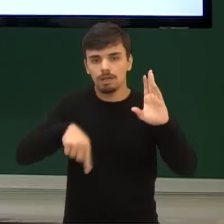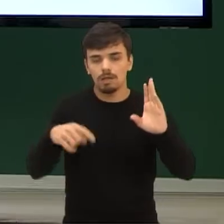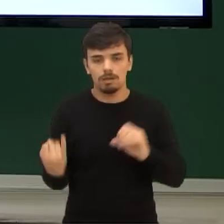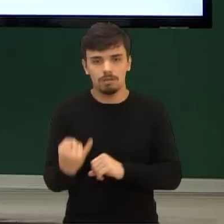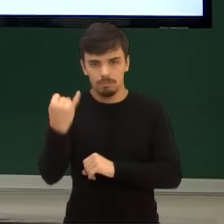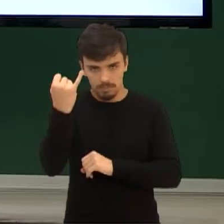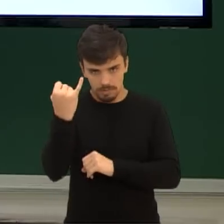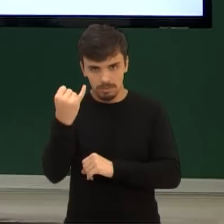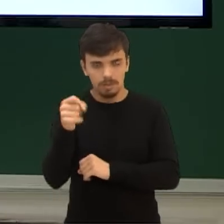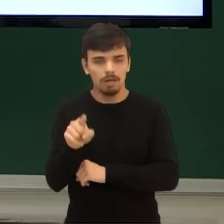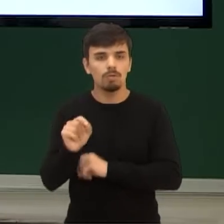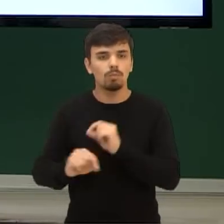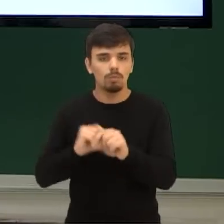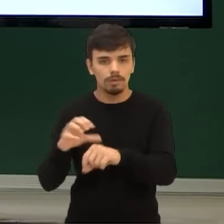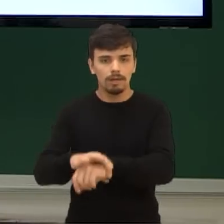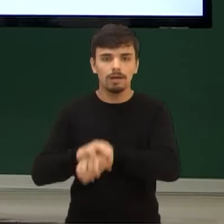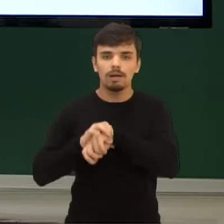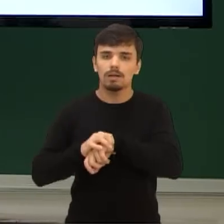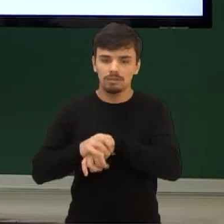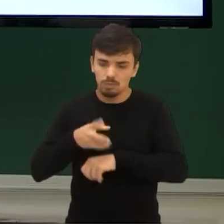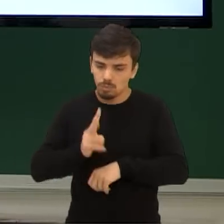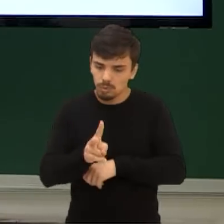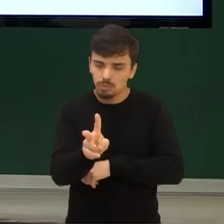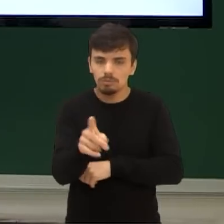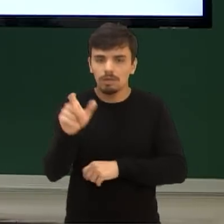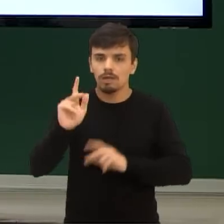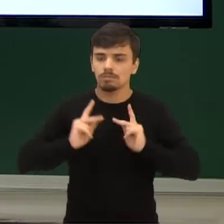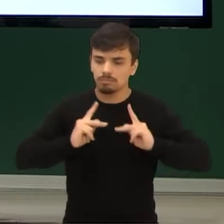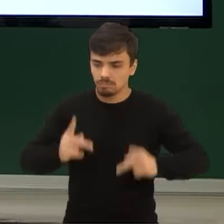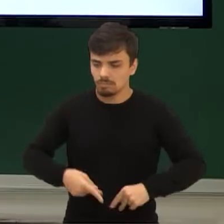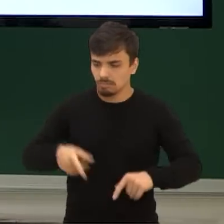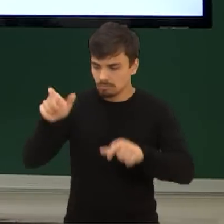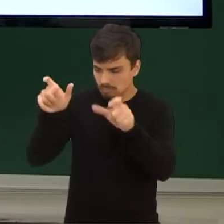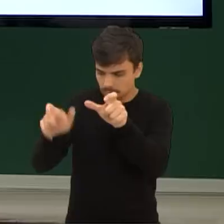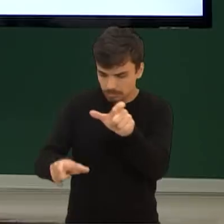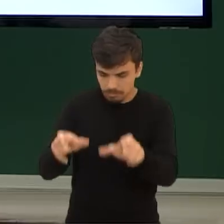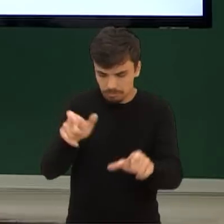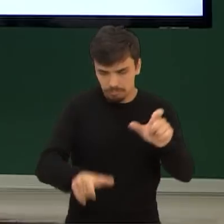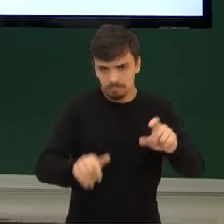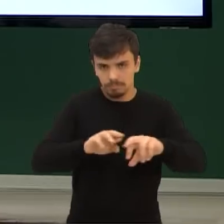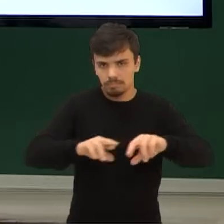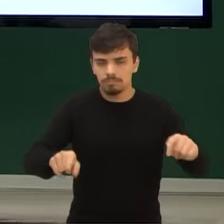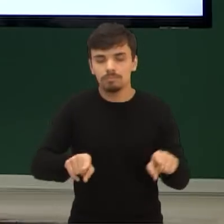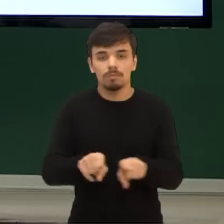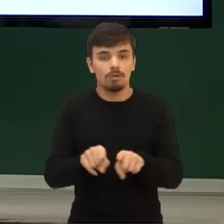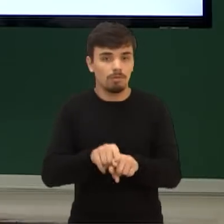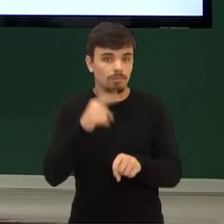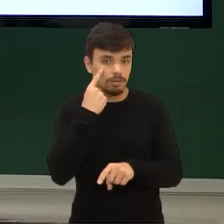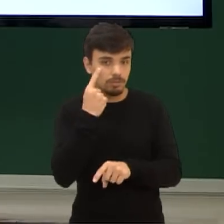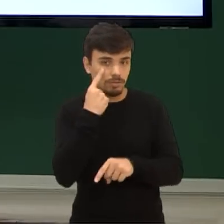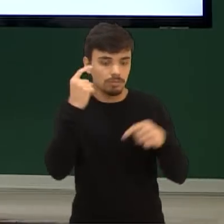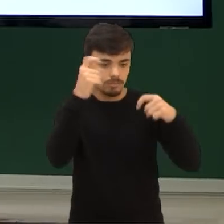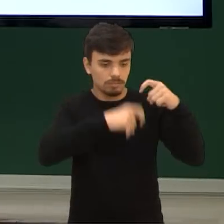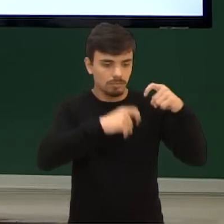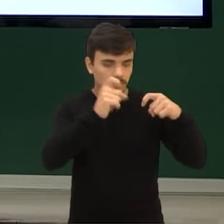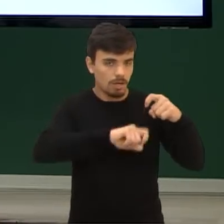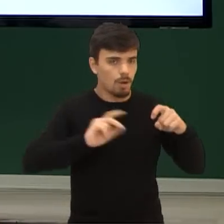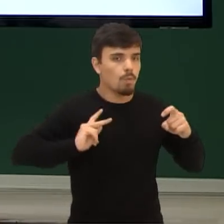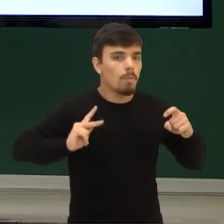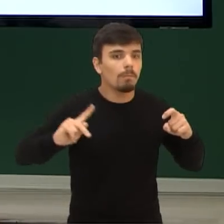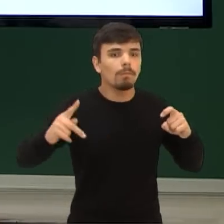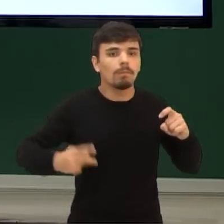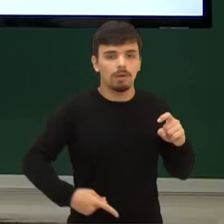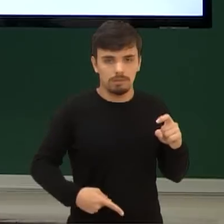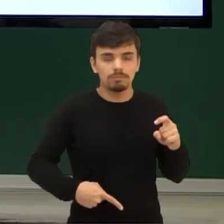que garante a continuidade das espécies. Nós vimos que no caso da reprodução humana, né, vamos pensar